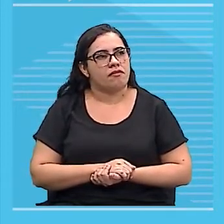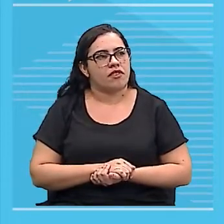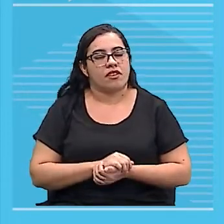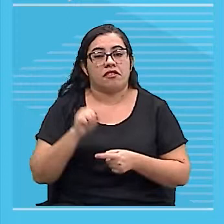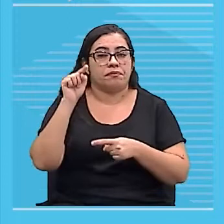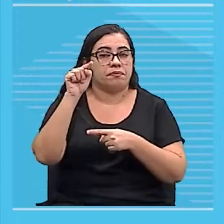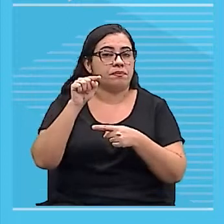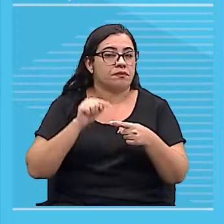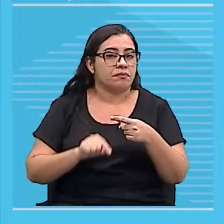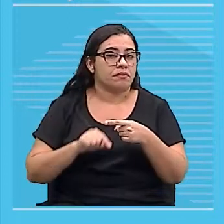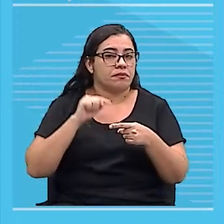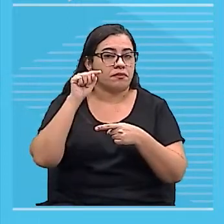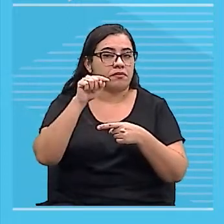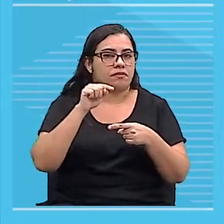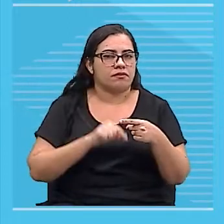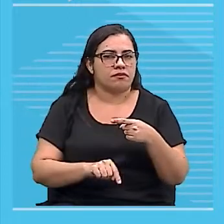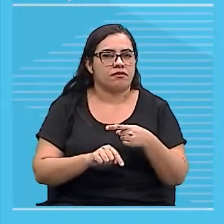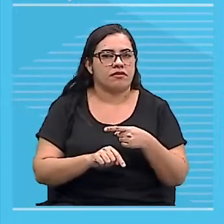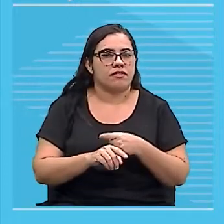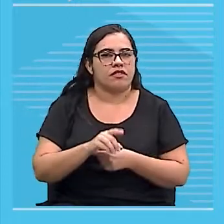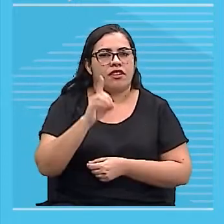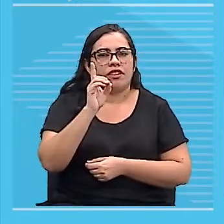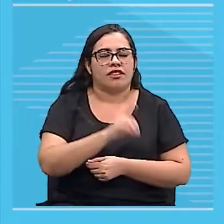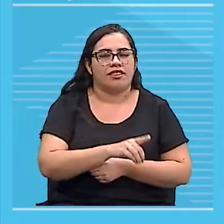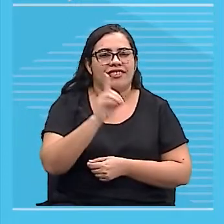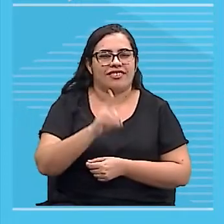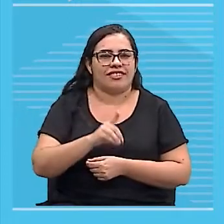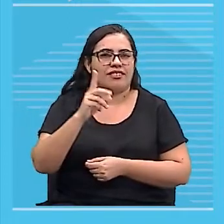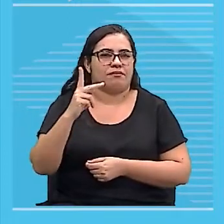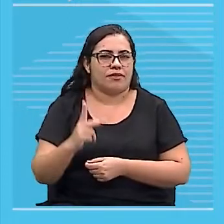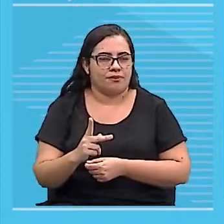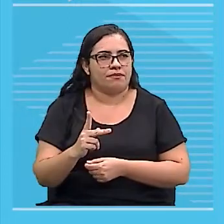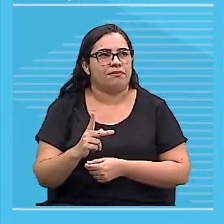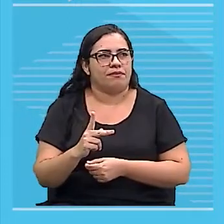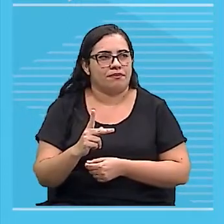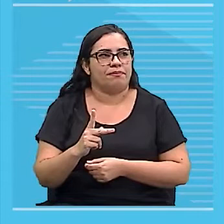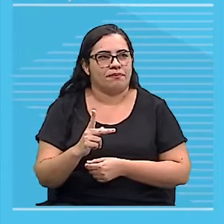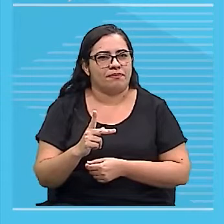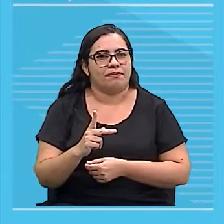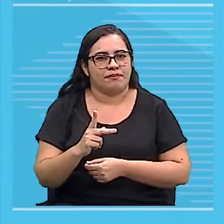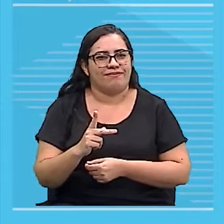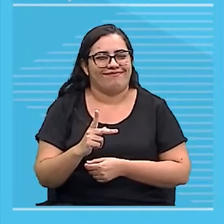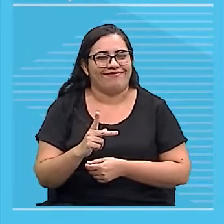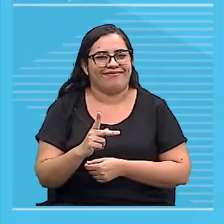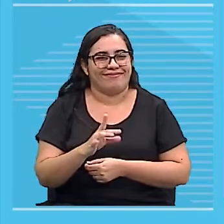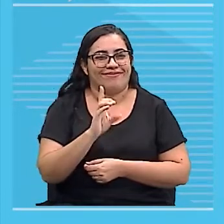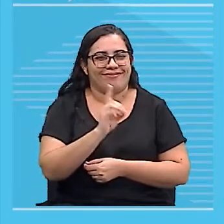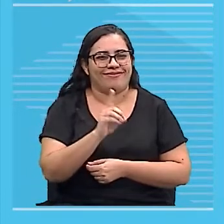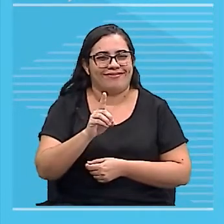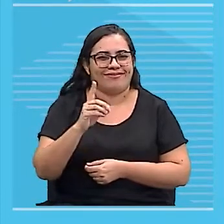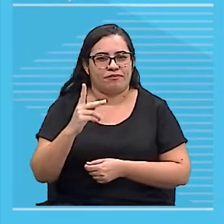dividida pela tensão elétrica, a nossa famosa DDP.